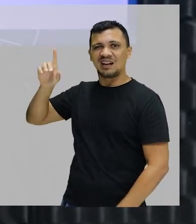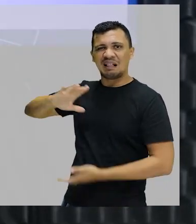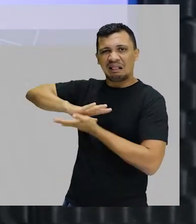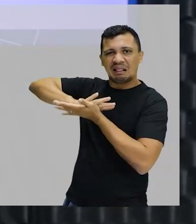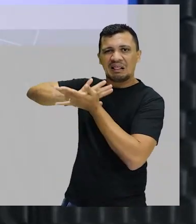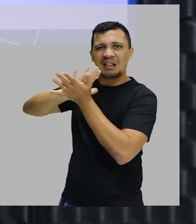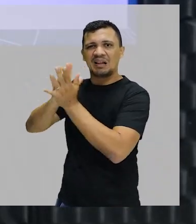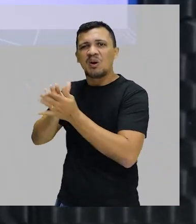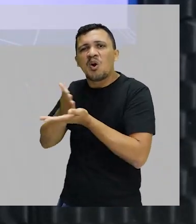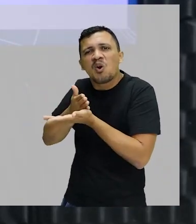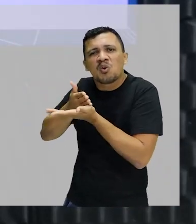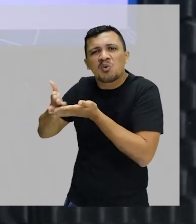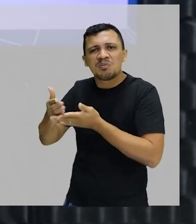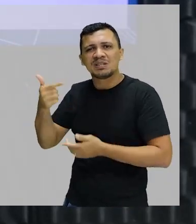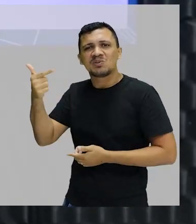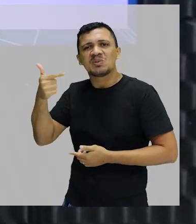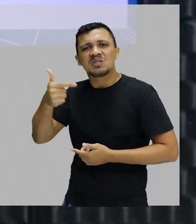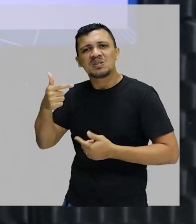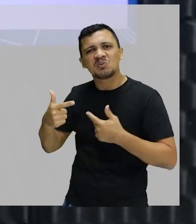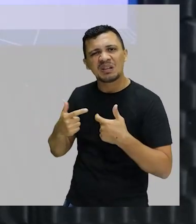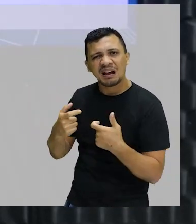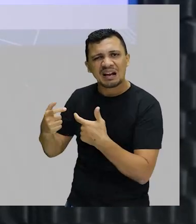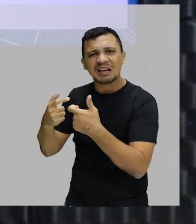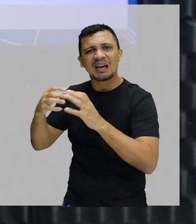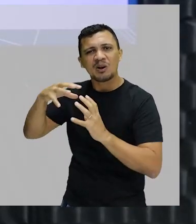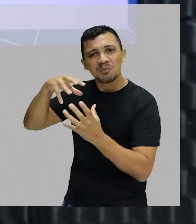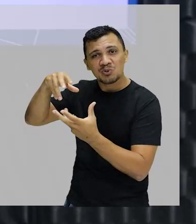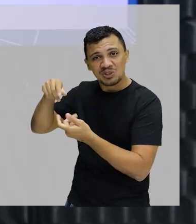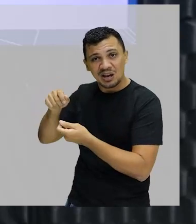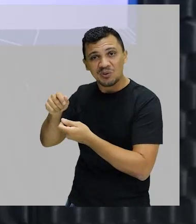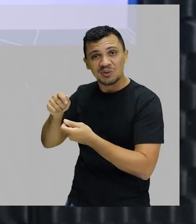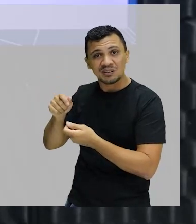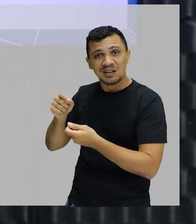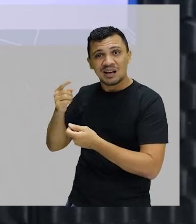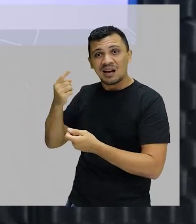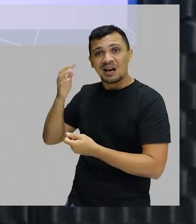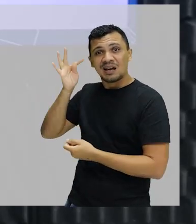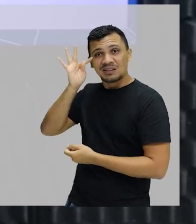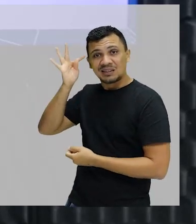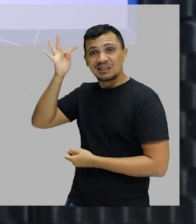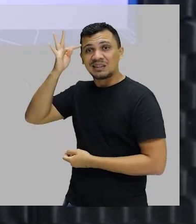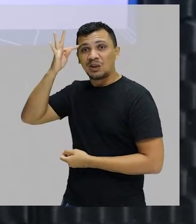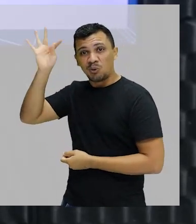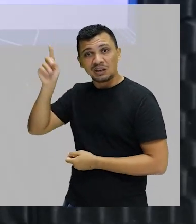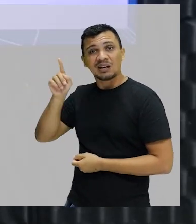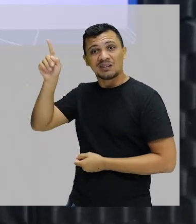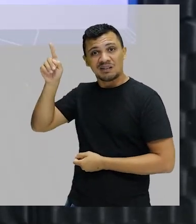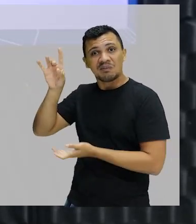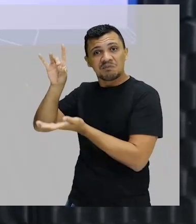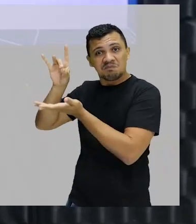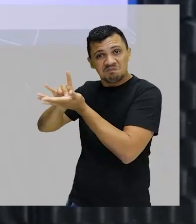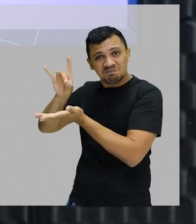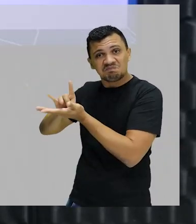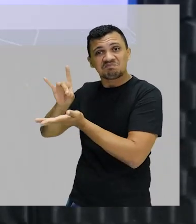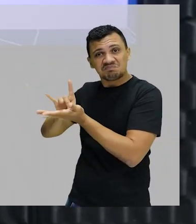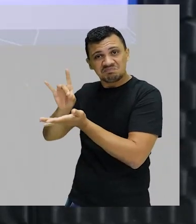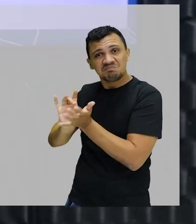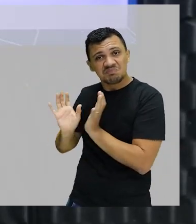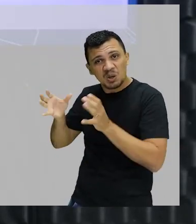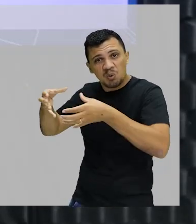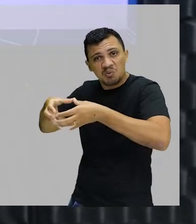Segunda Guerra Mundial, essas teorias elas tinham uma certa relevância no sentido de haver uma legitimação por parte dos